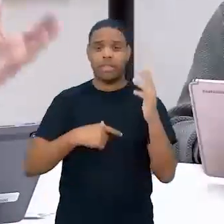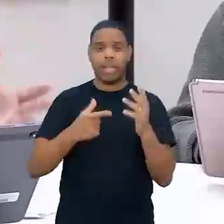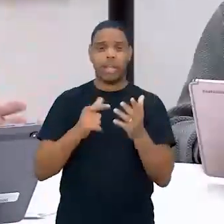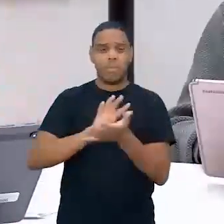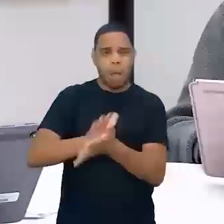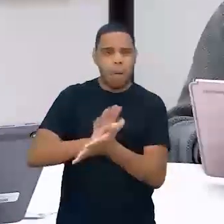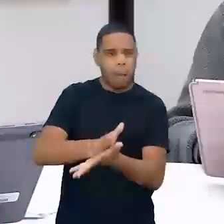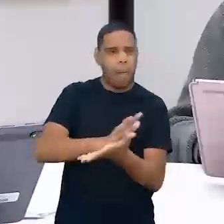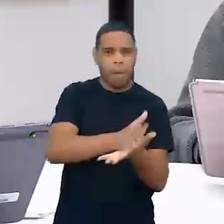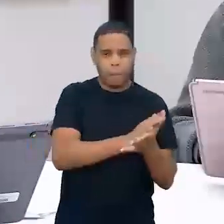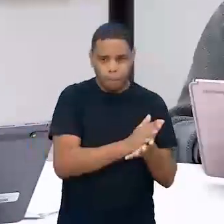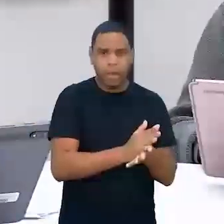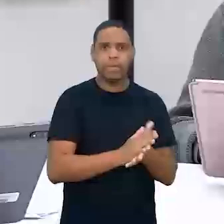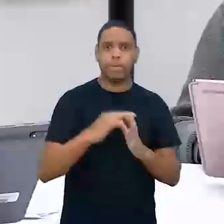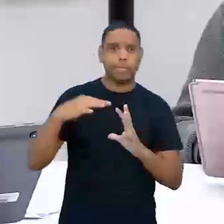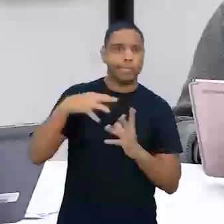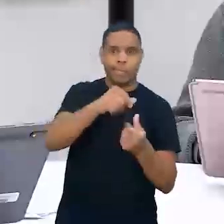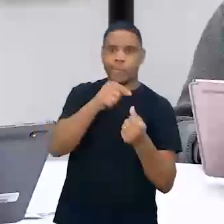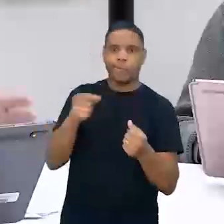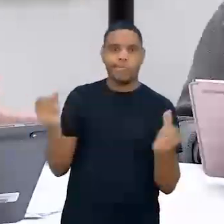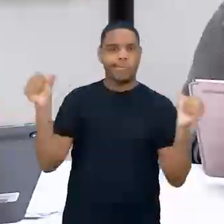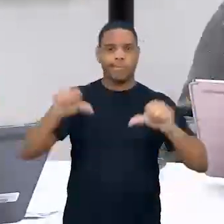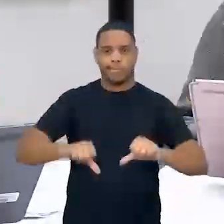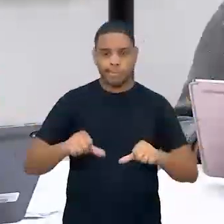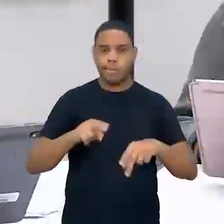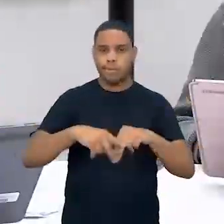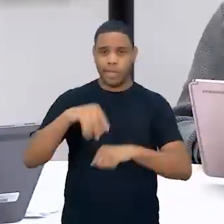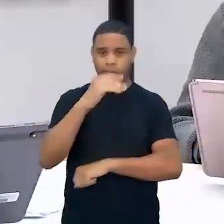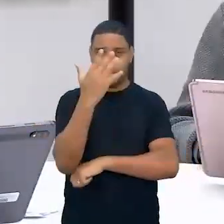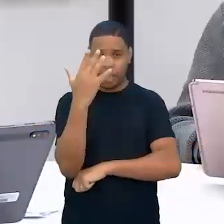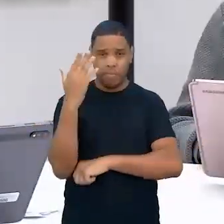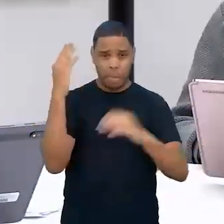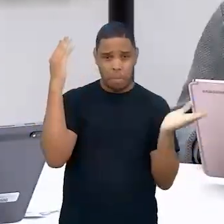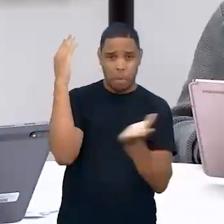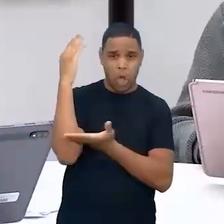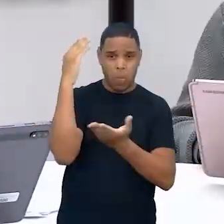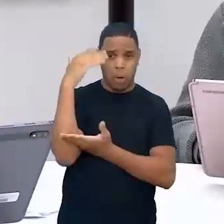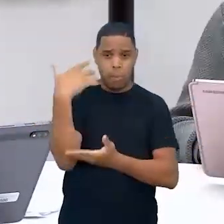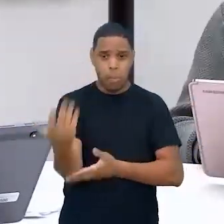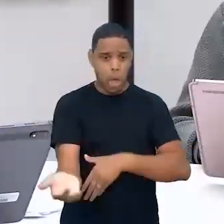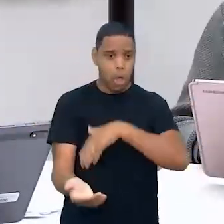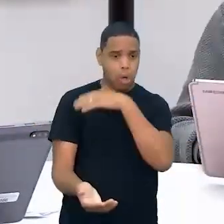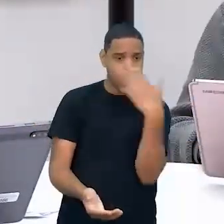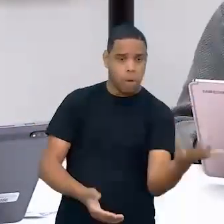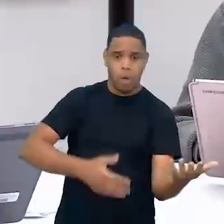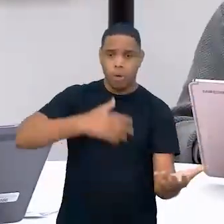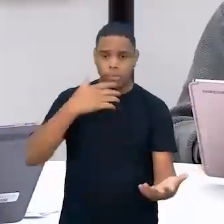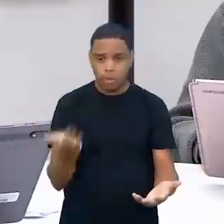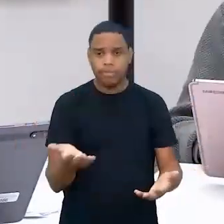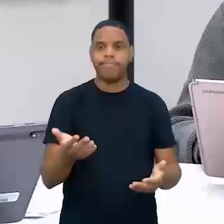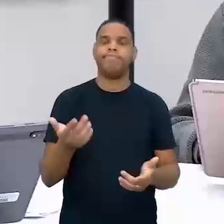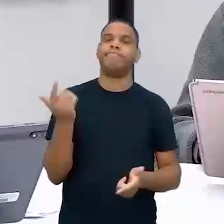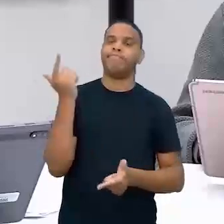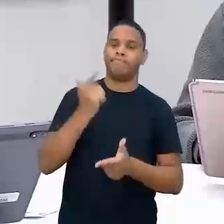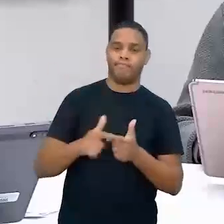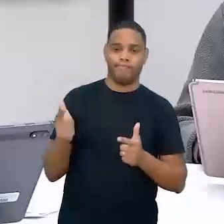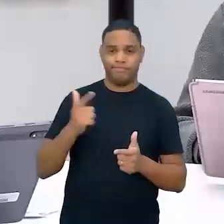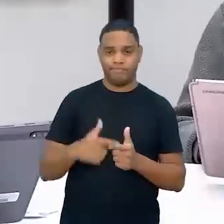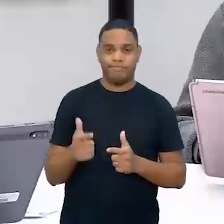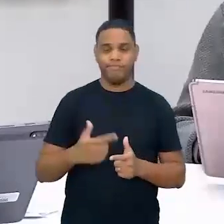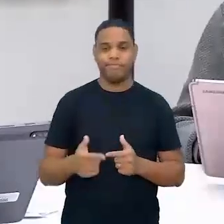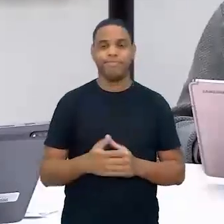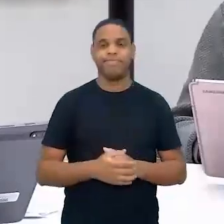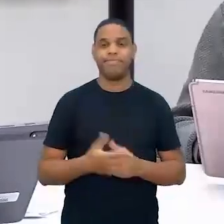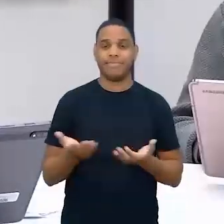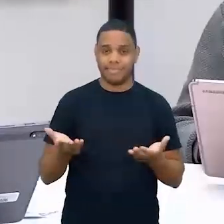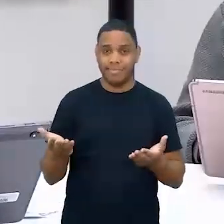biológica que está acontecendo no planeta todo por conta dos desmatamentos, enfim. Então a gente está indo para um problema que cai que